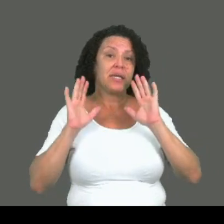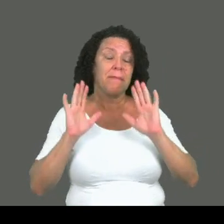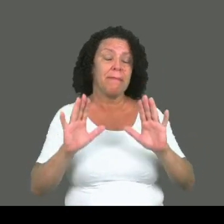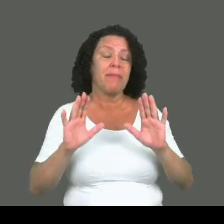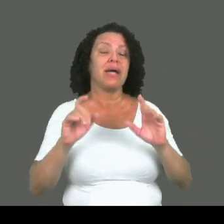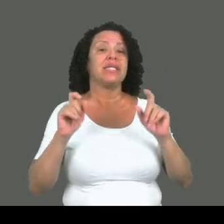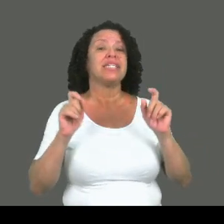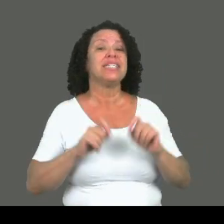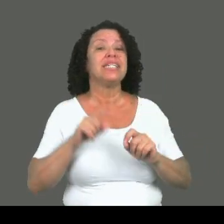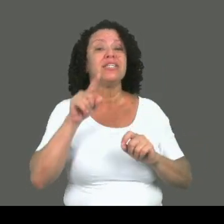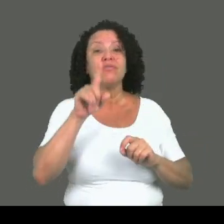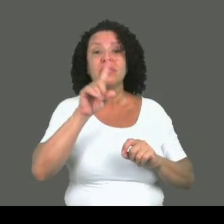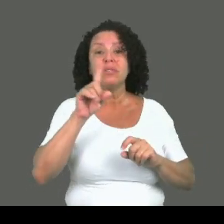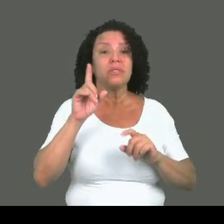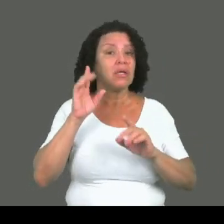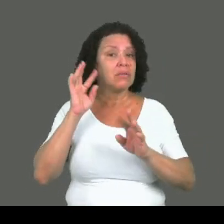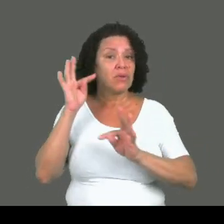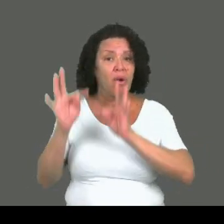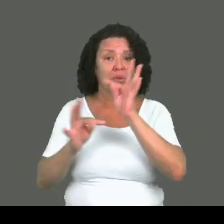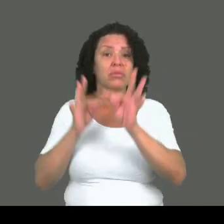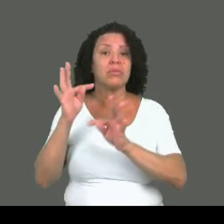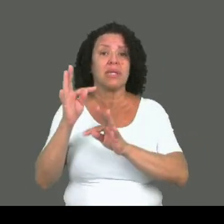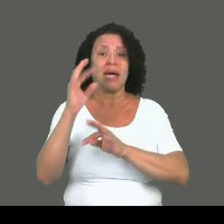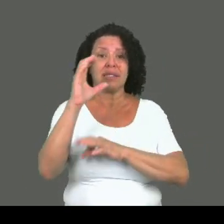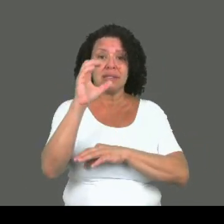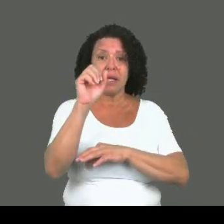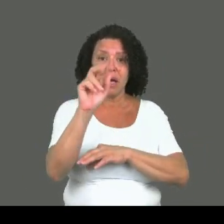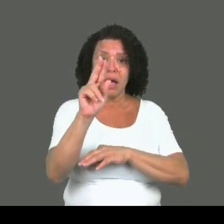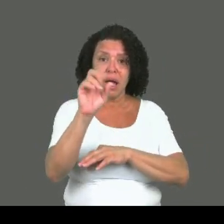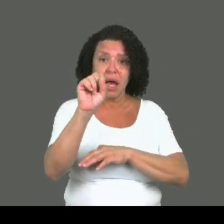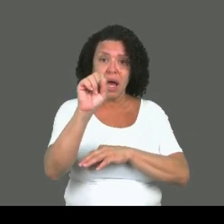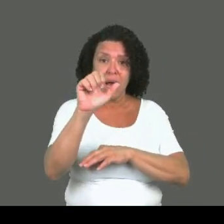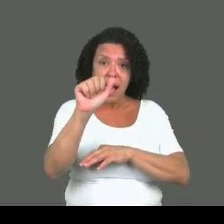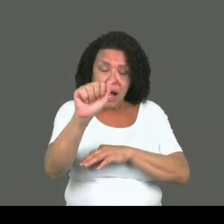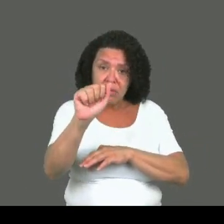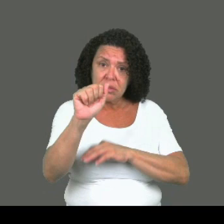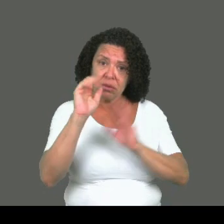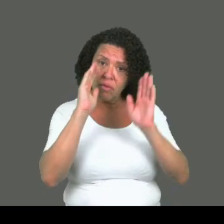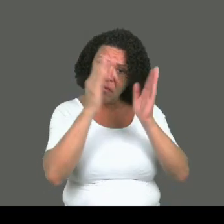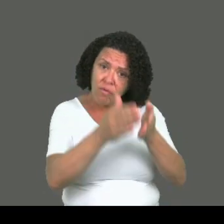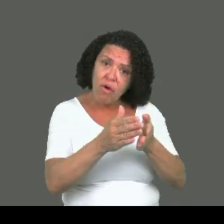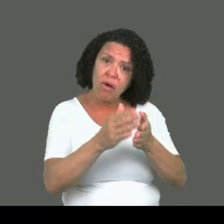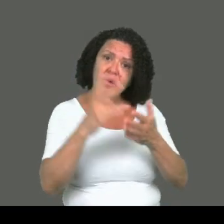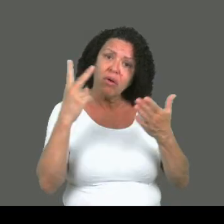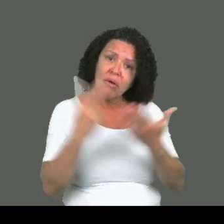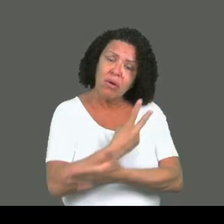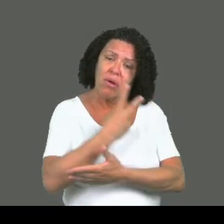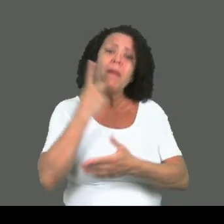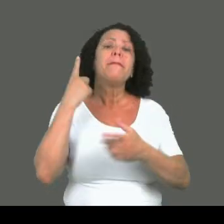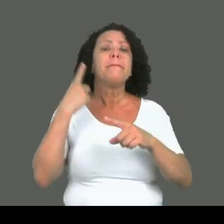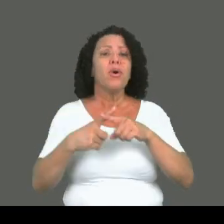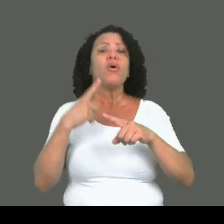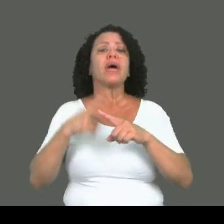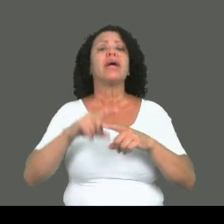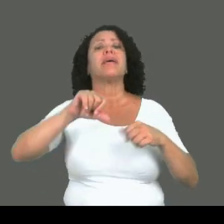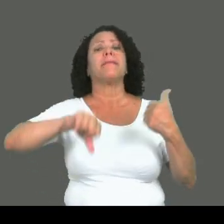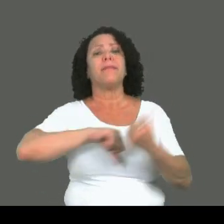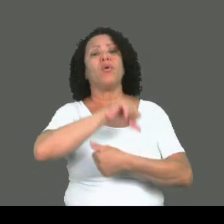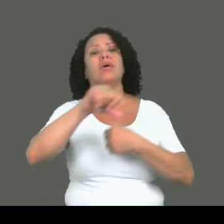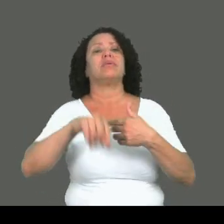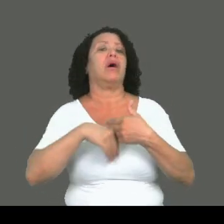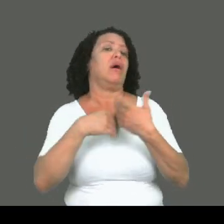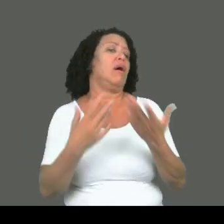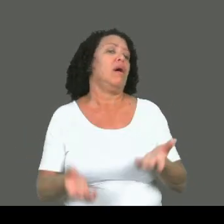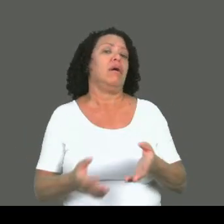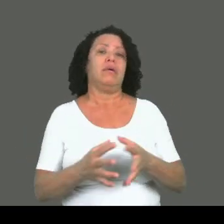gente não trata a causa, o foco principal, né, se a gente não altera, não modifica aquilo lá, na hora